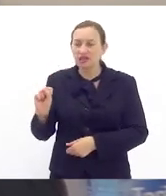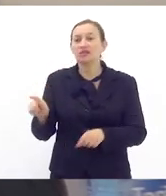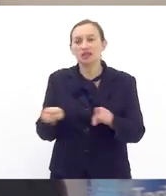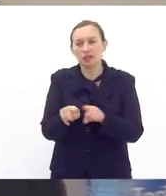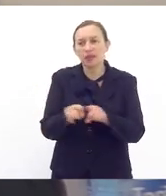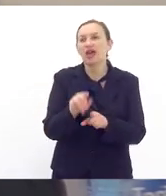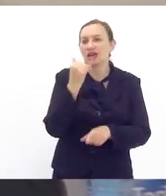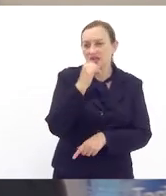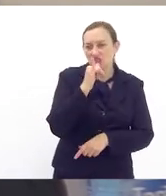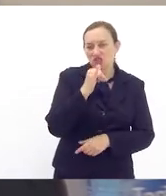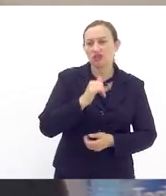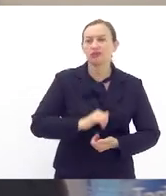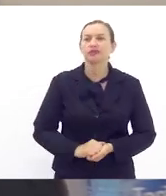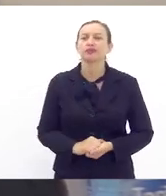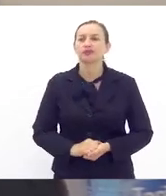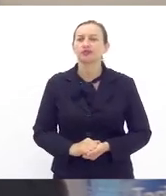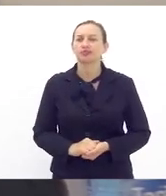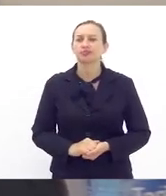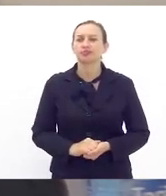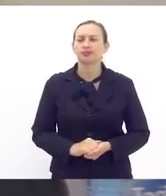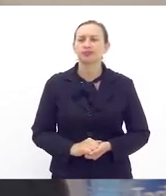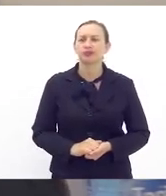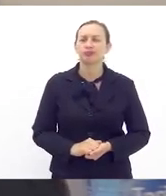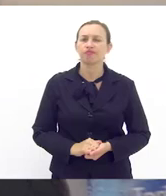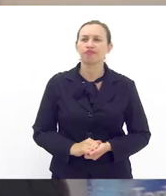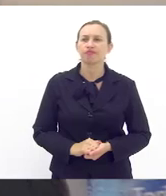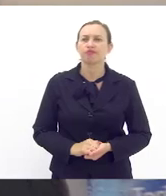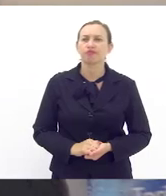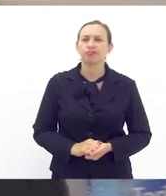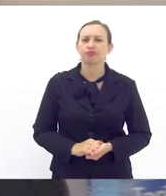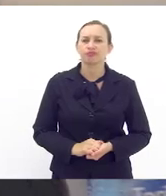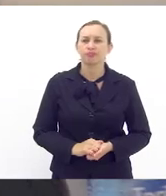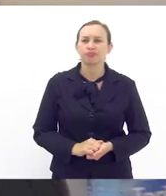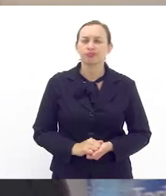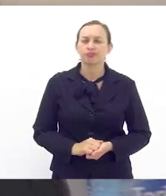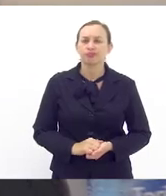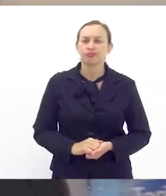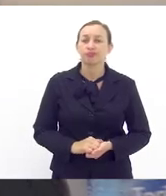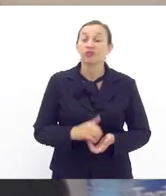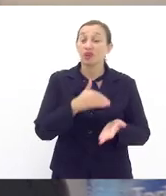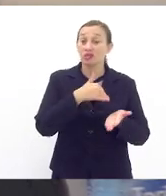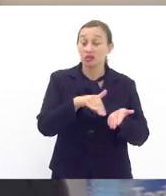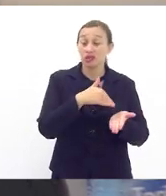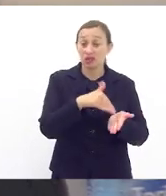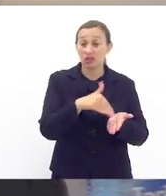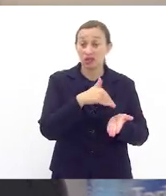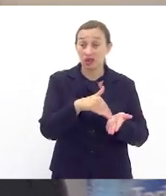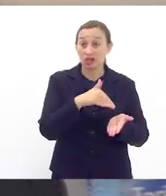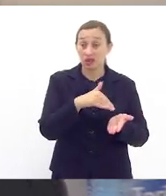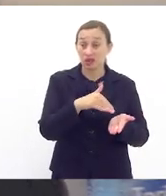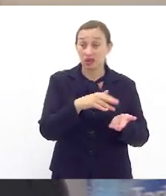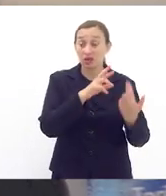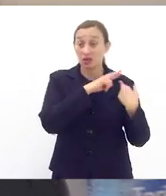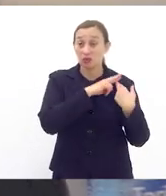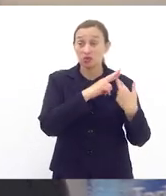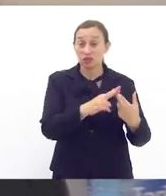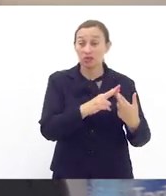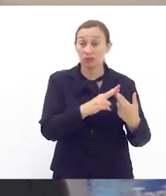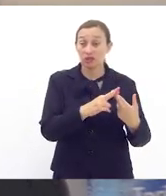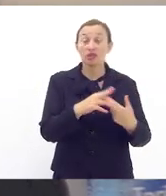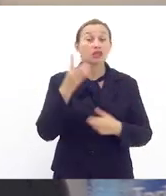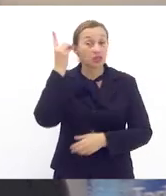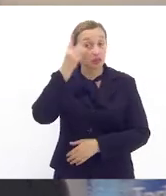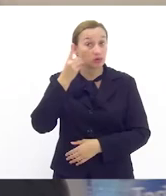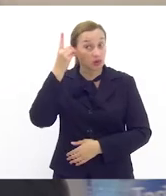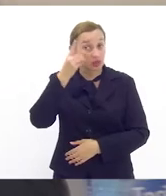E para isso tem colocou para assumir essa secretaria um deputado com muita experiência que é o Deputado